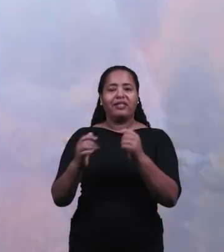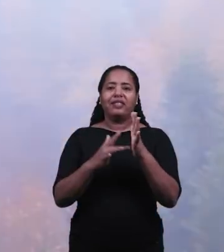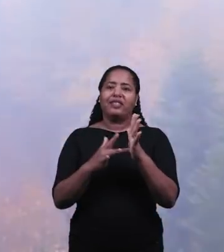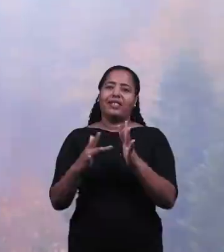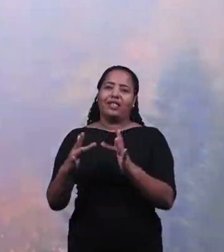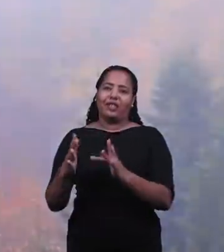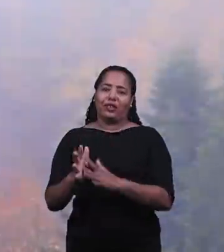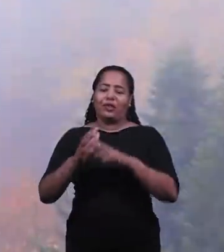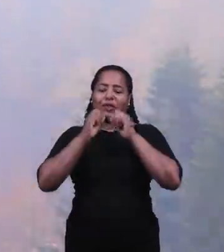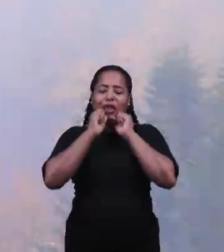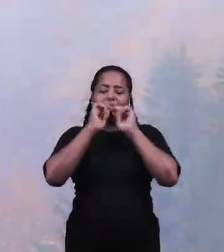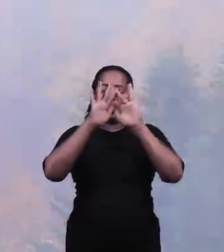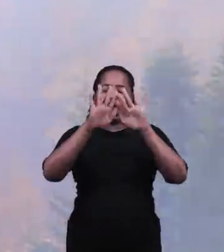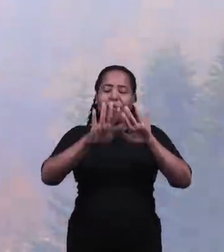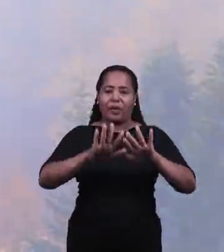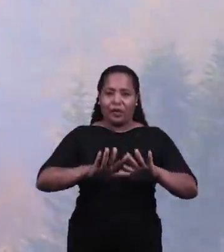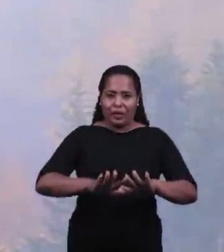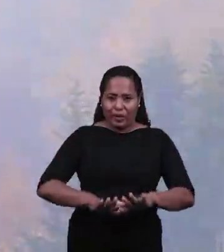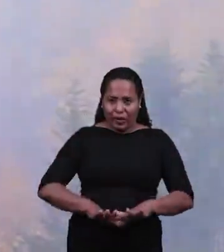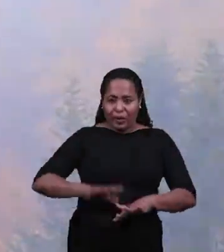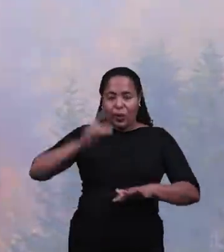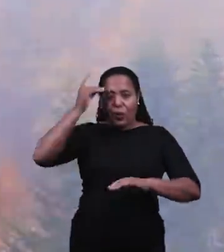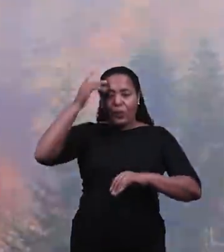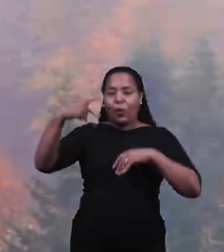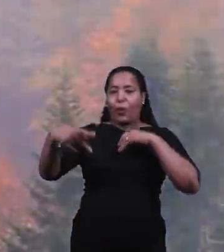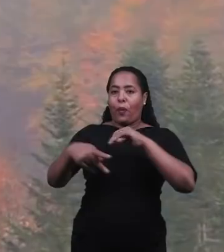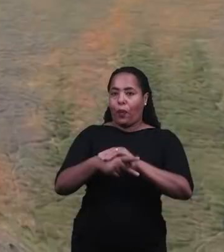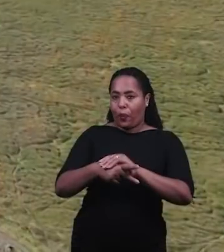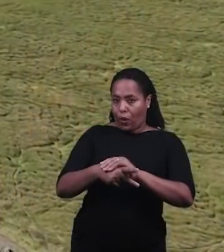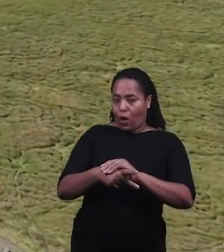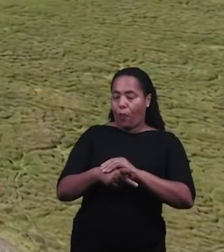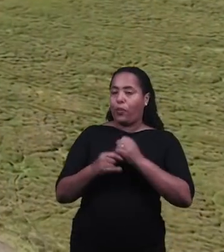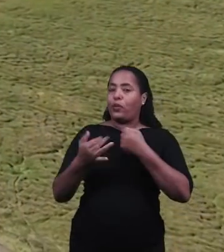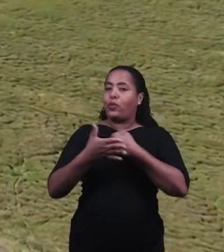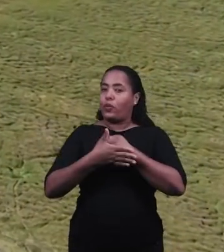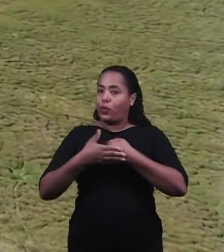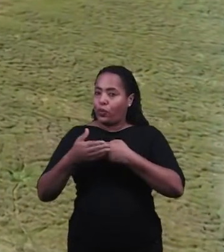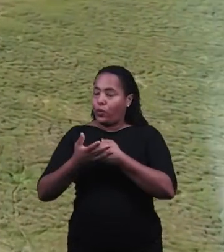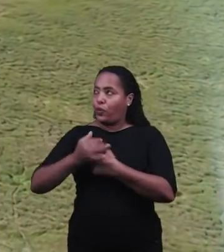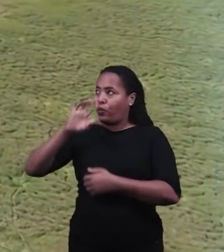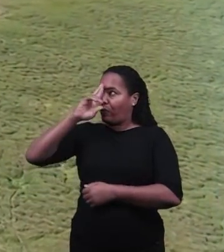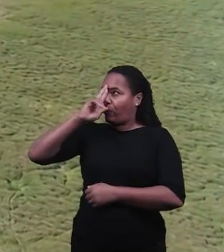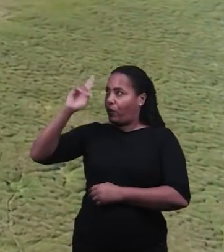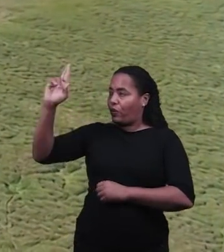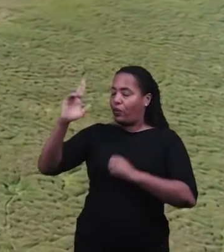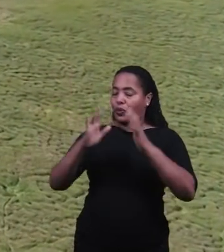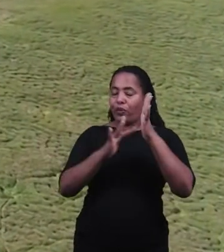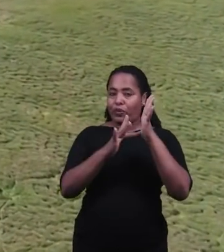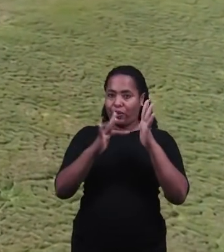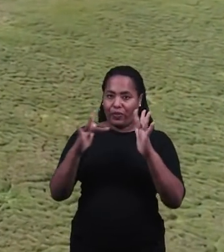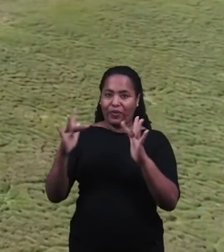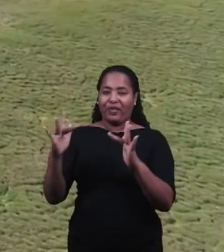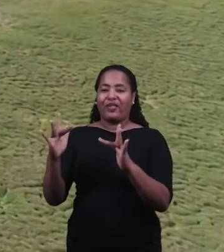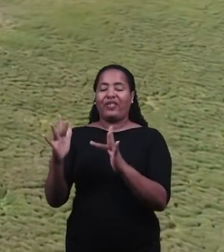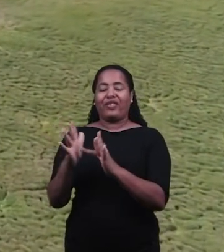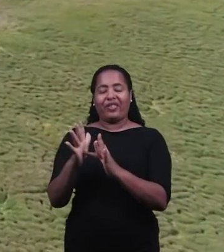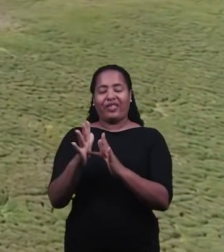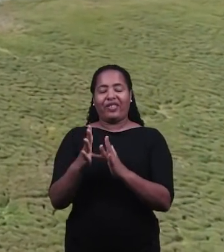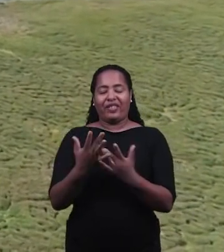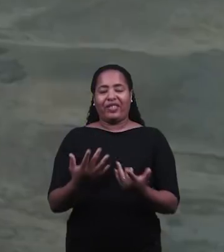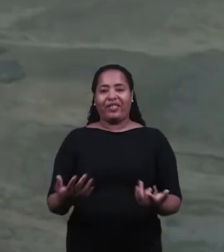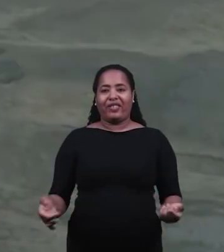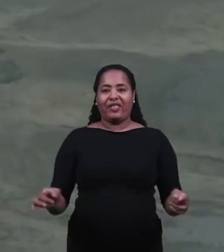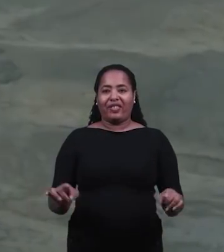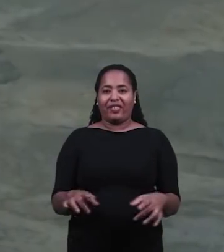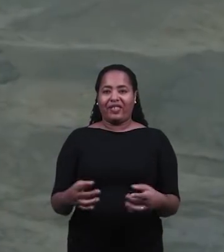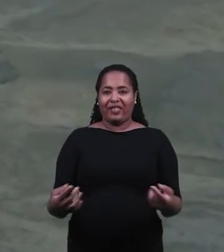dom celeste do Consolador. Venha Cristo que Ele te reveste com o dom celeste do